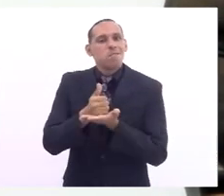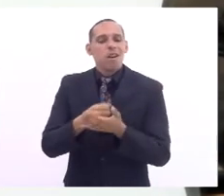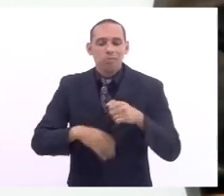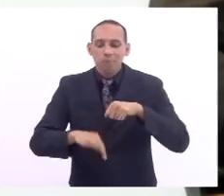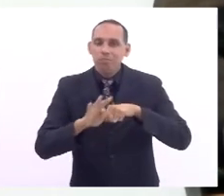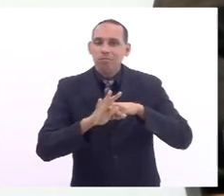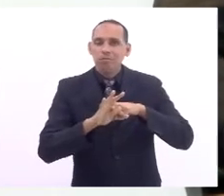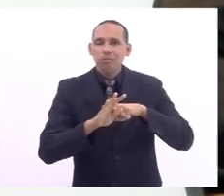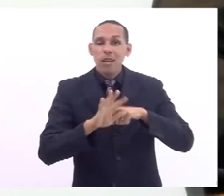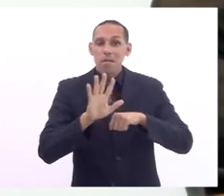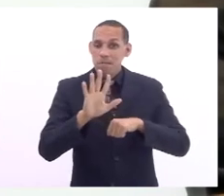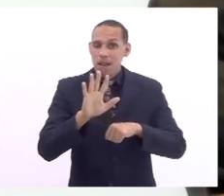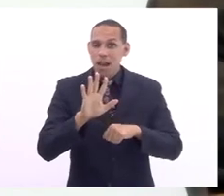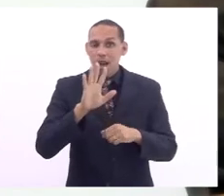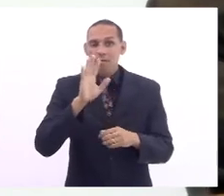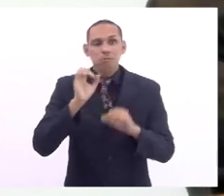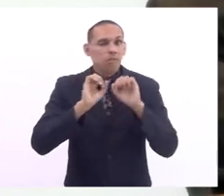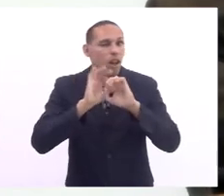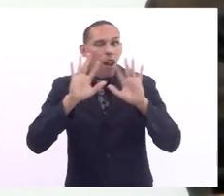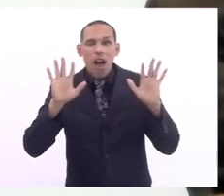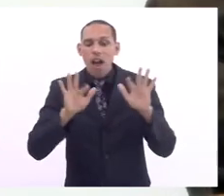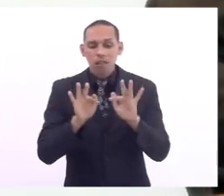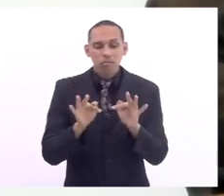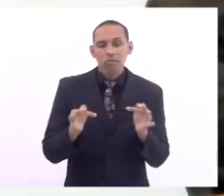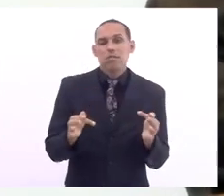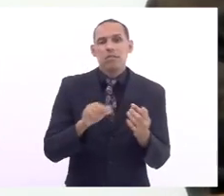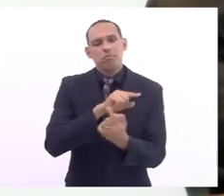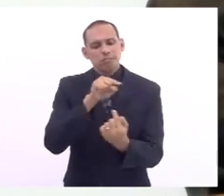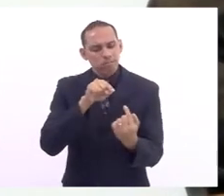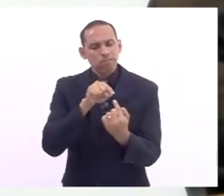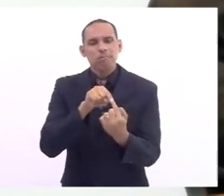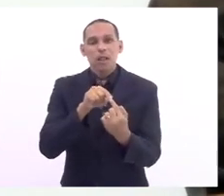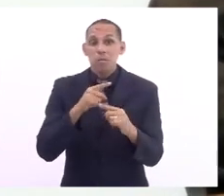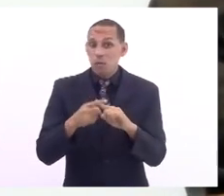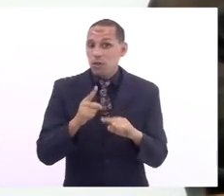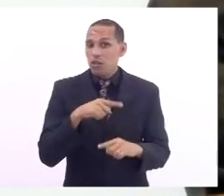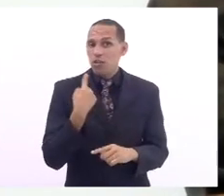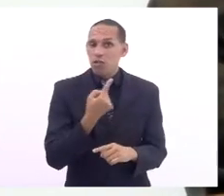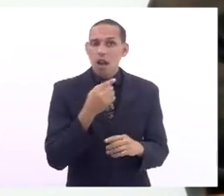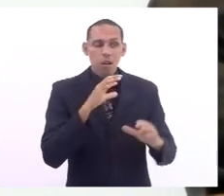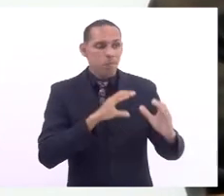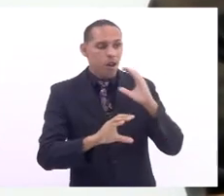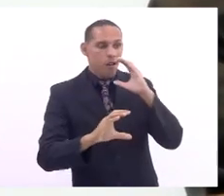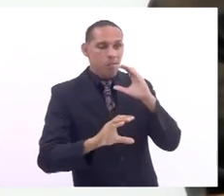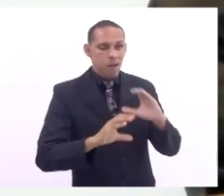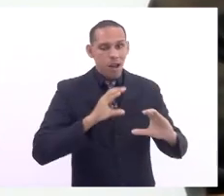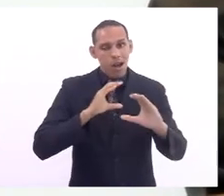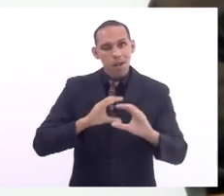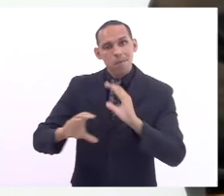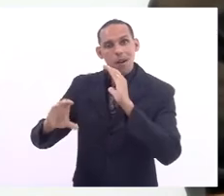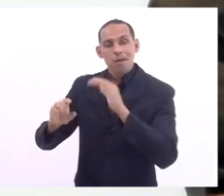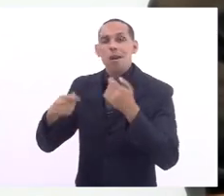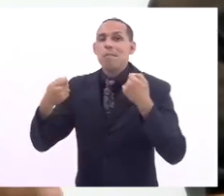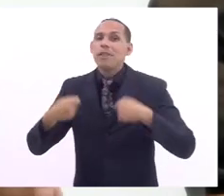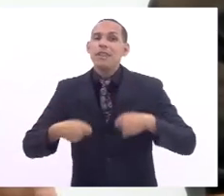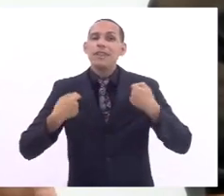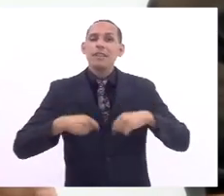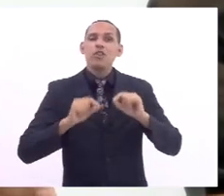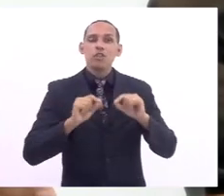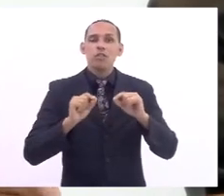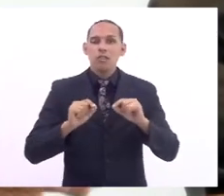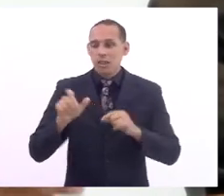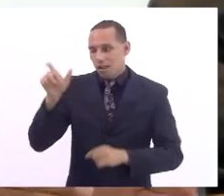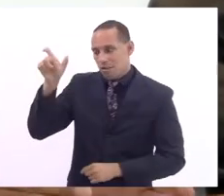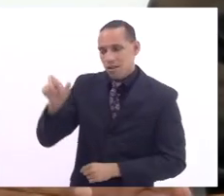técnico mas de maneira objetiva e simples porque a nossa comunicação ela precisa chegar no